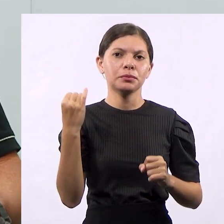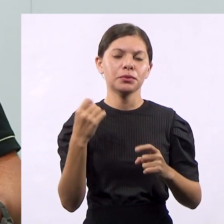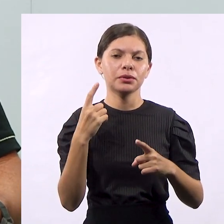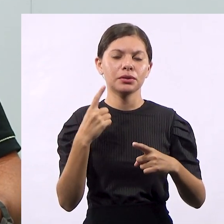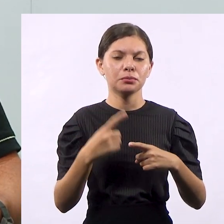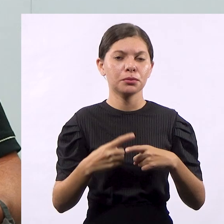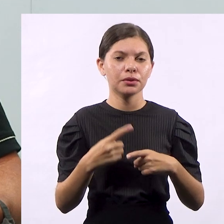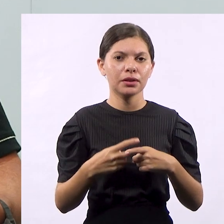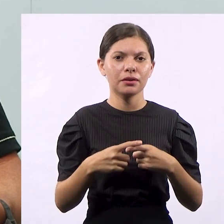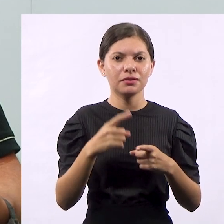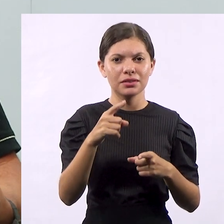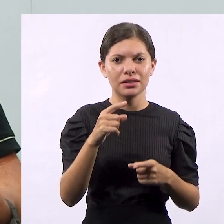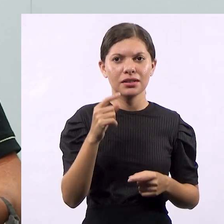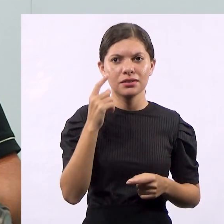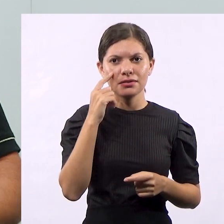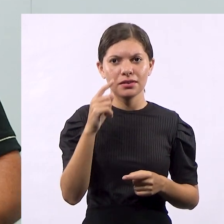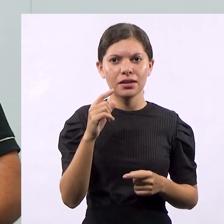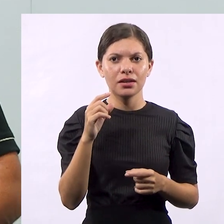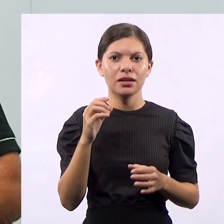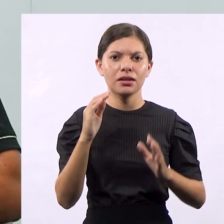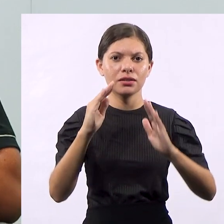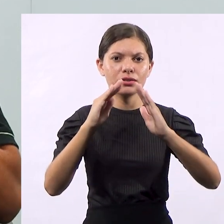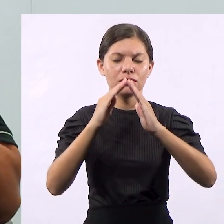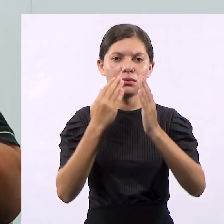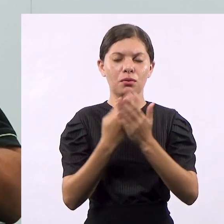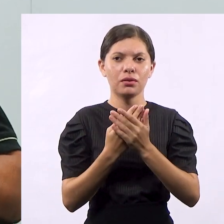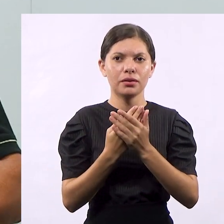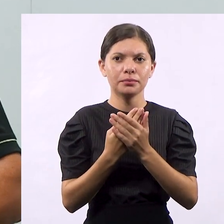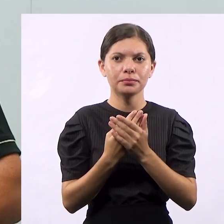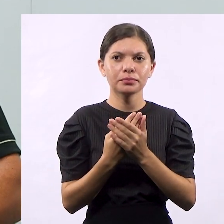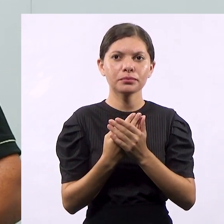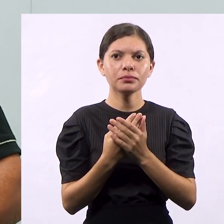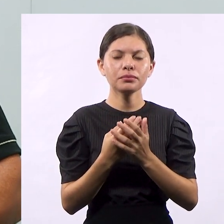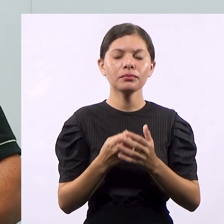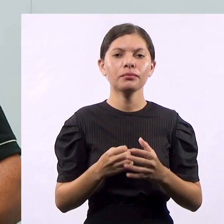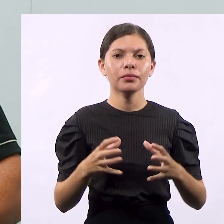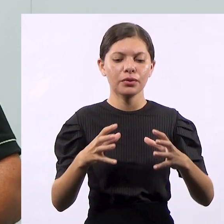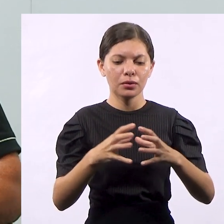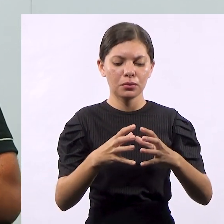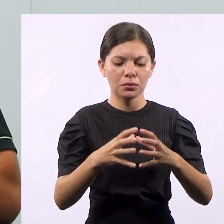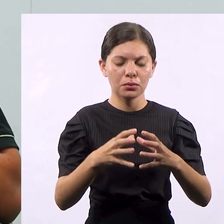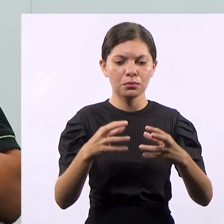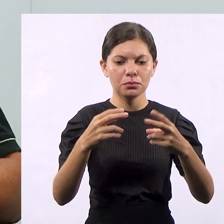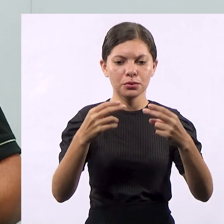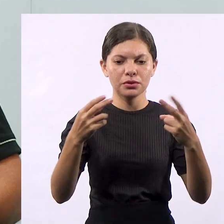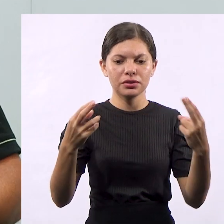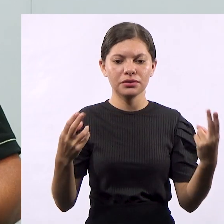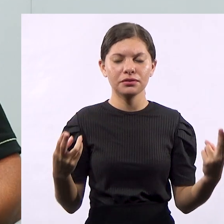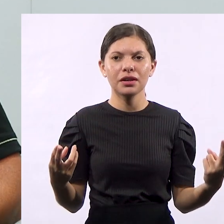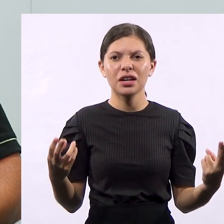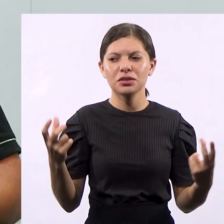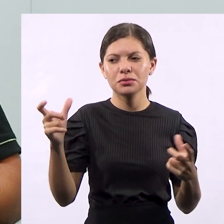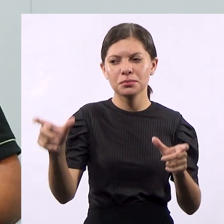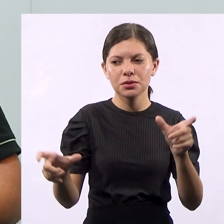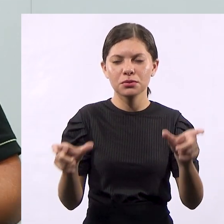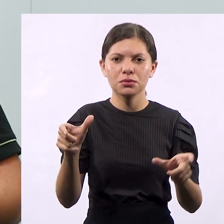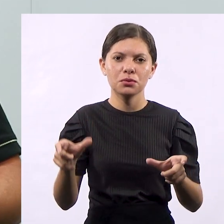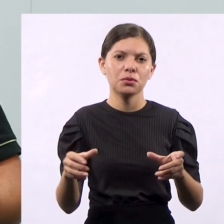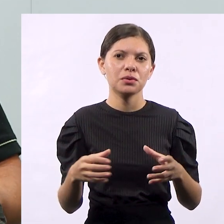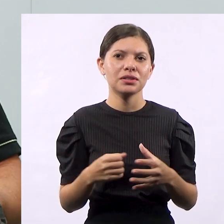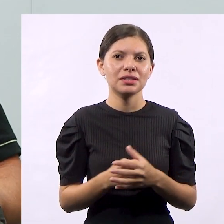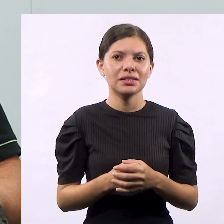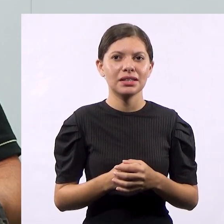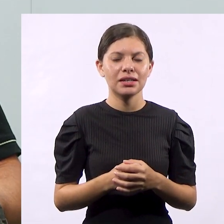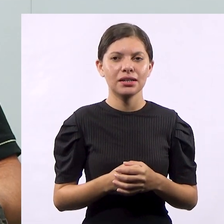que a escola como organização ela é composta por grupos de indivíduos diversos, né? E esses grupos de indivíduos diversos, eles têm